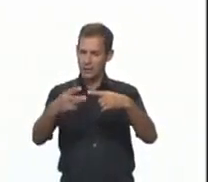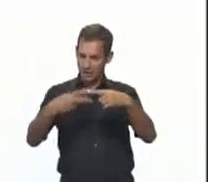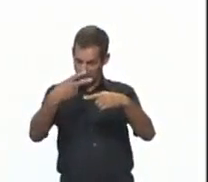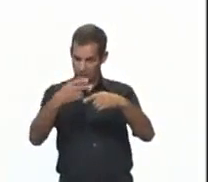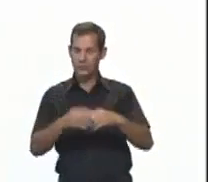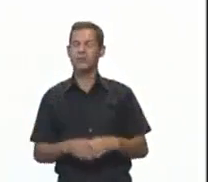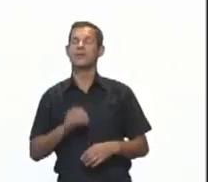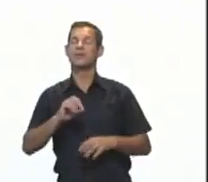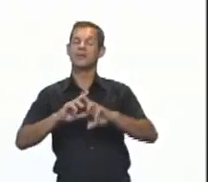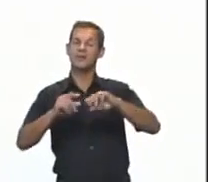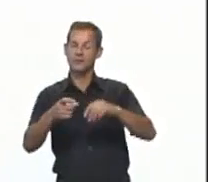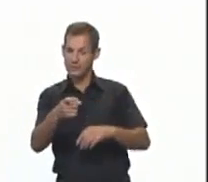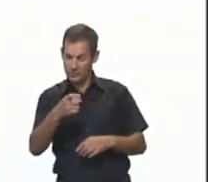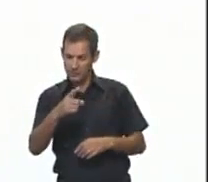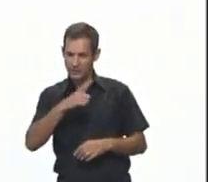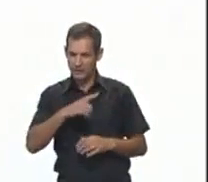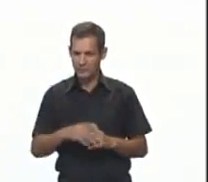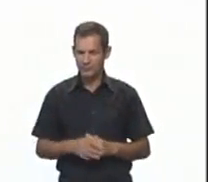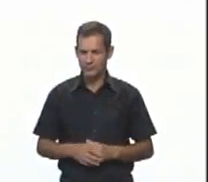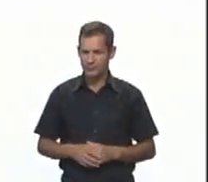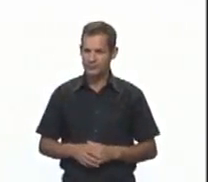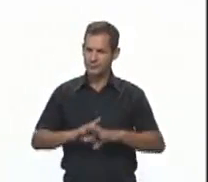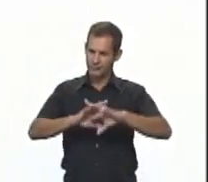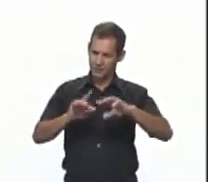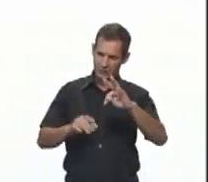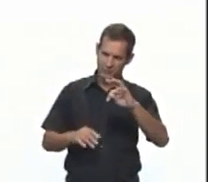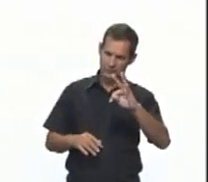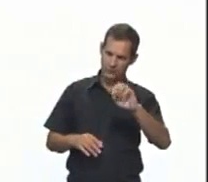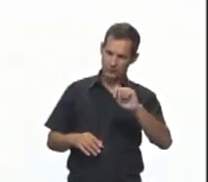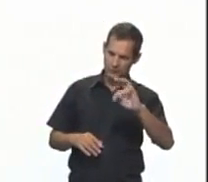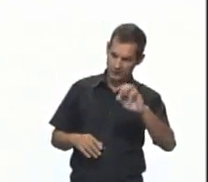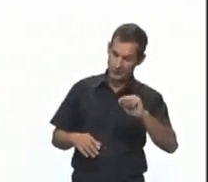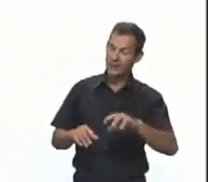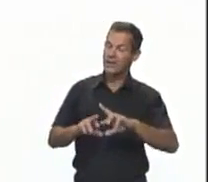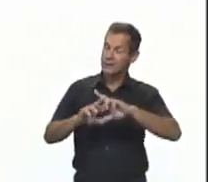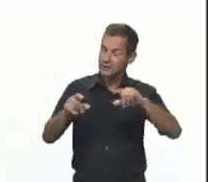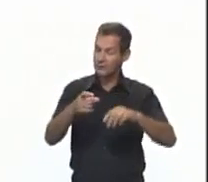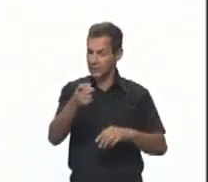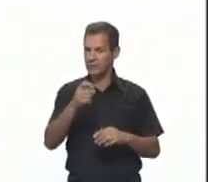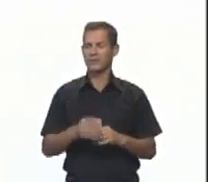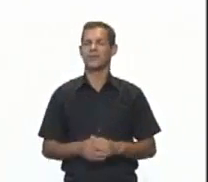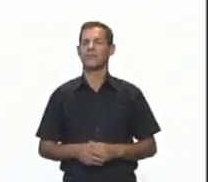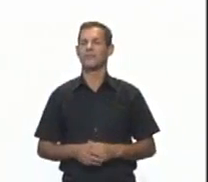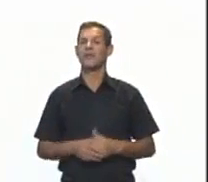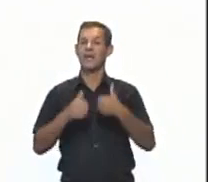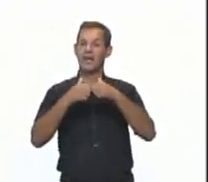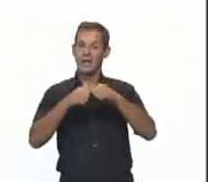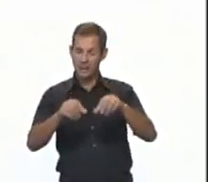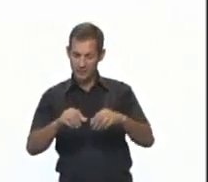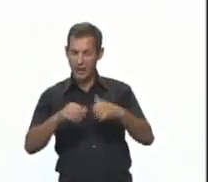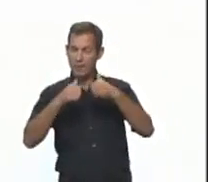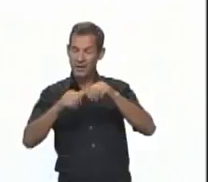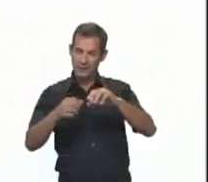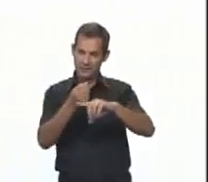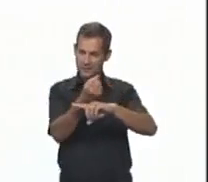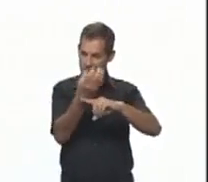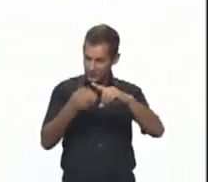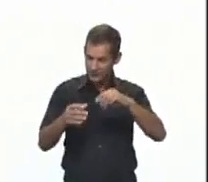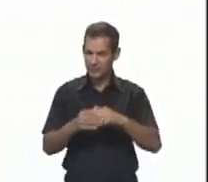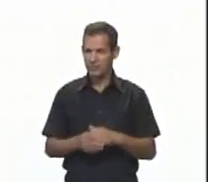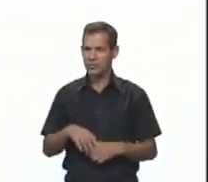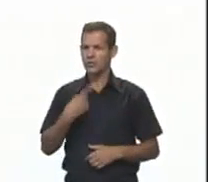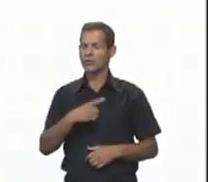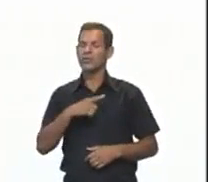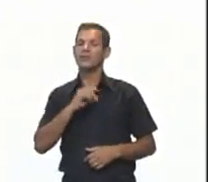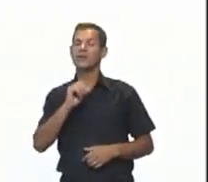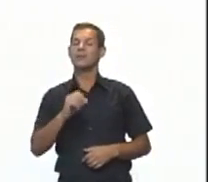viu que a variação de x a variação do θ correspondente àquela variação de x é essa. Essa função aqui, a